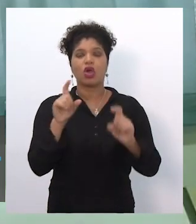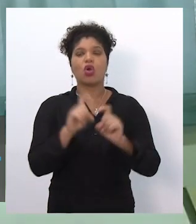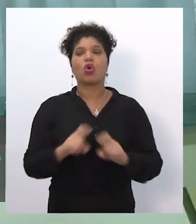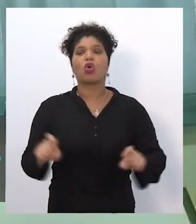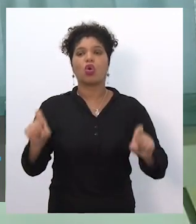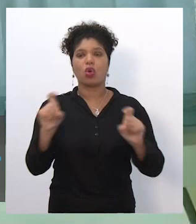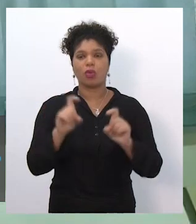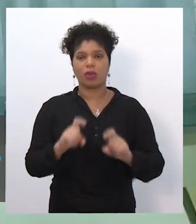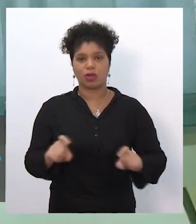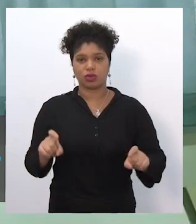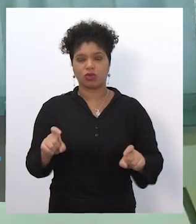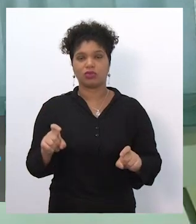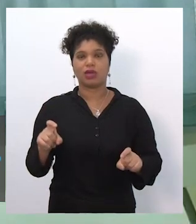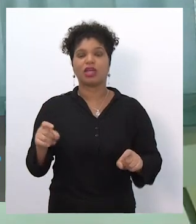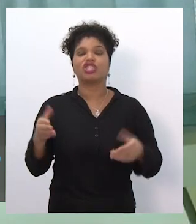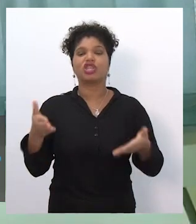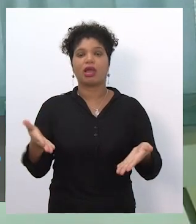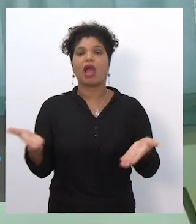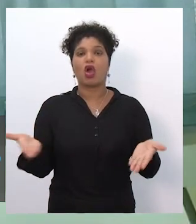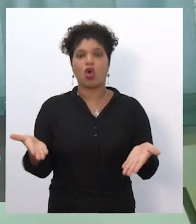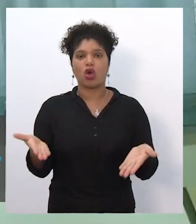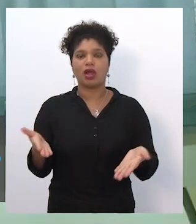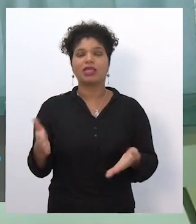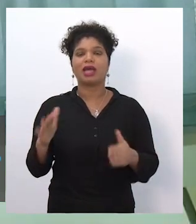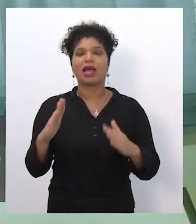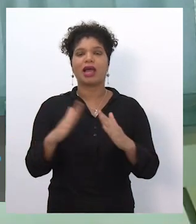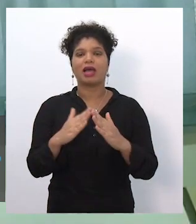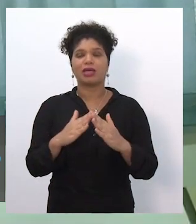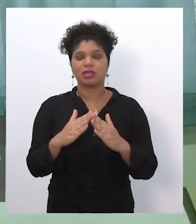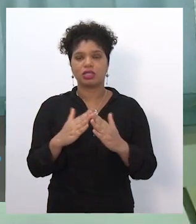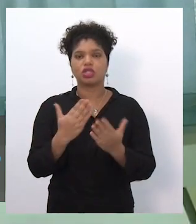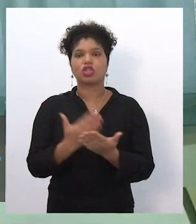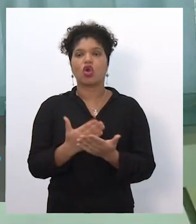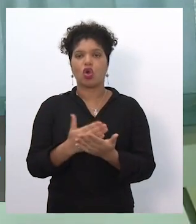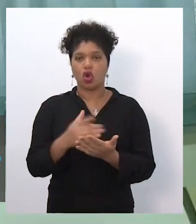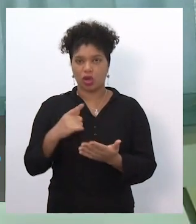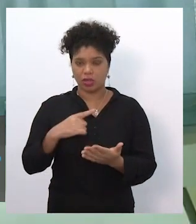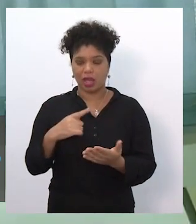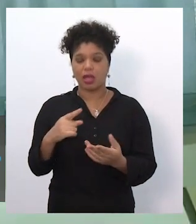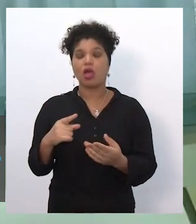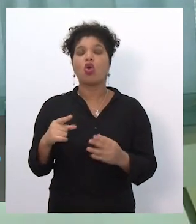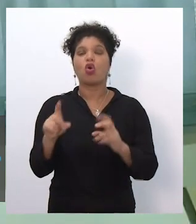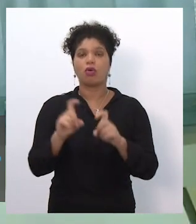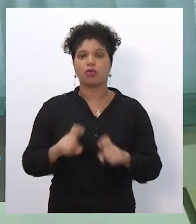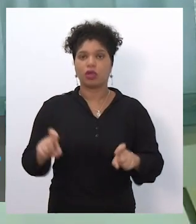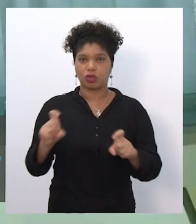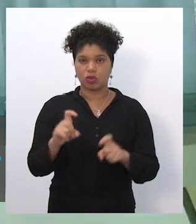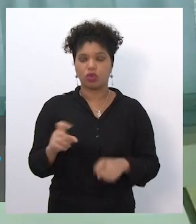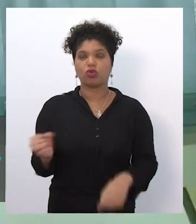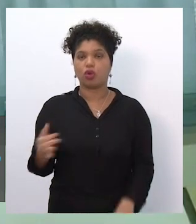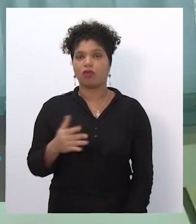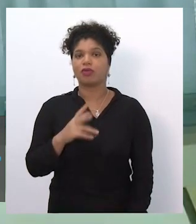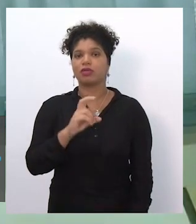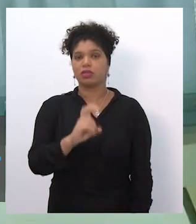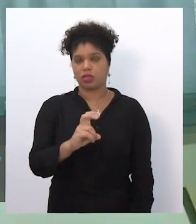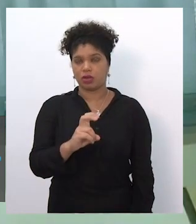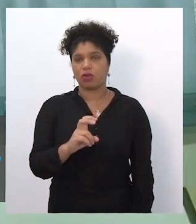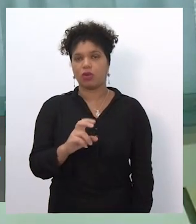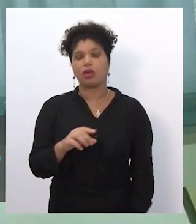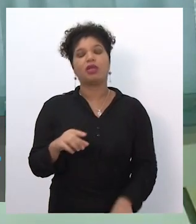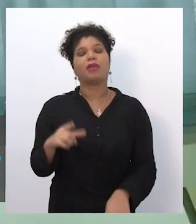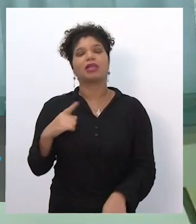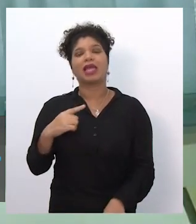hoje no estado, nas escolas, é um Ryzen, tá? Um Ryzen 5, mas da geração 3000 já, que é